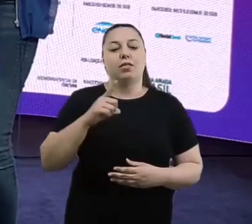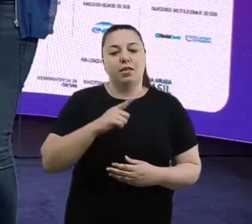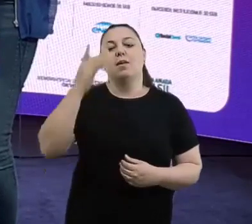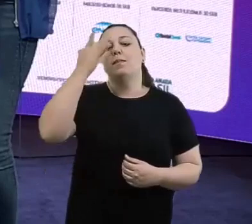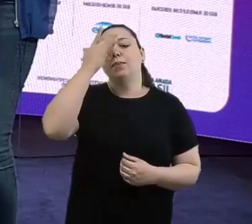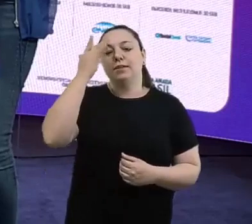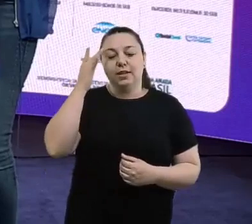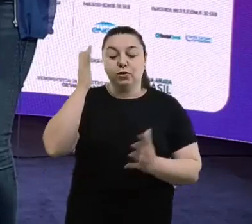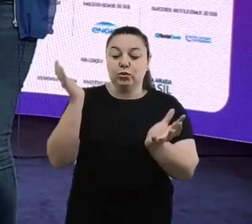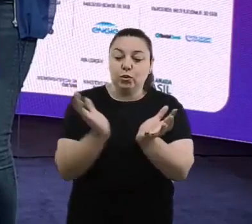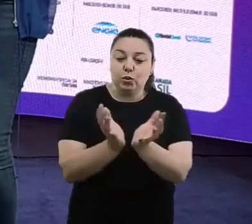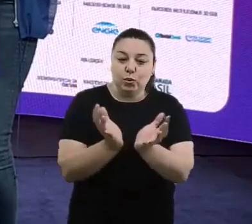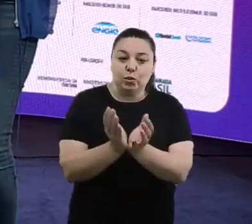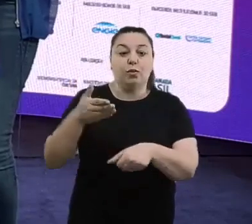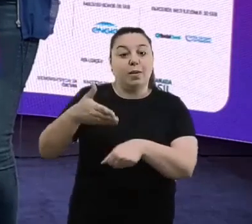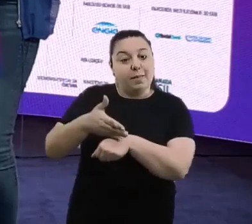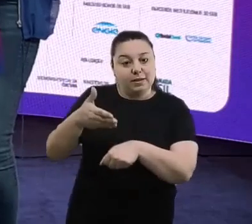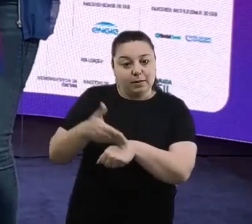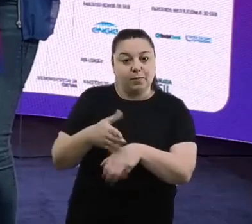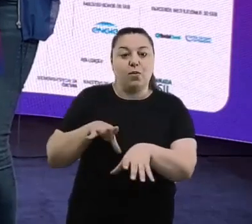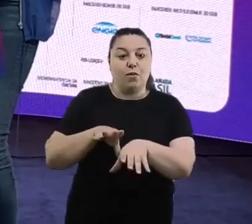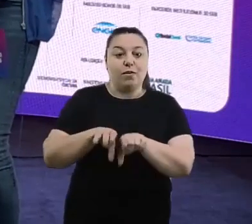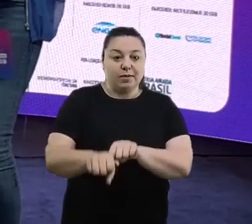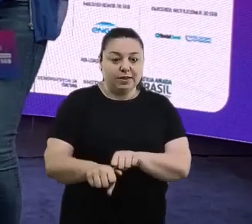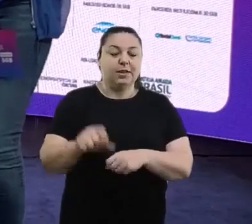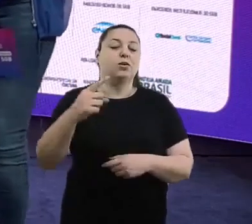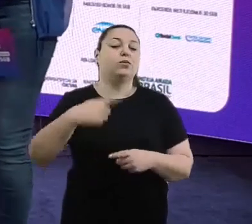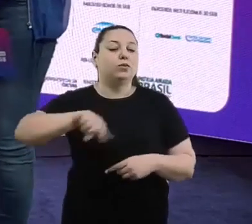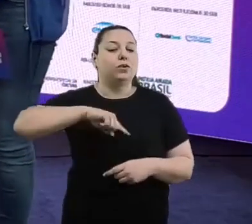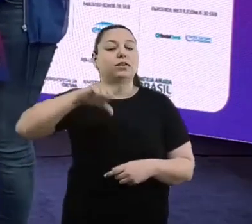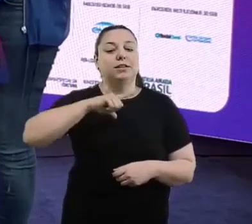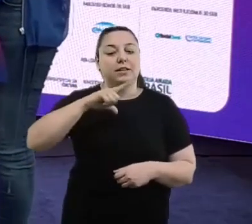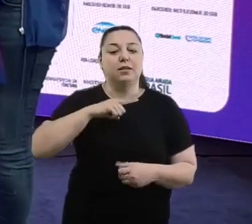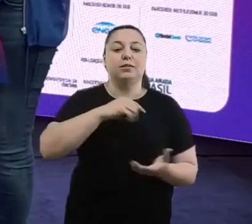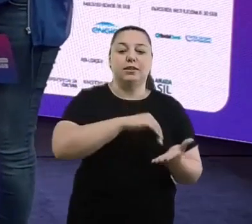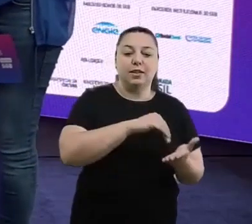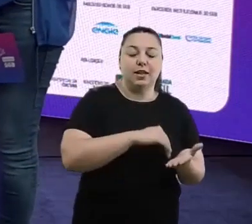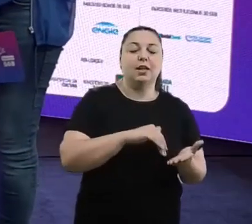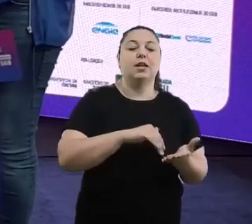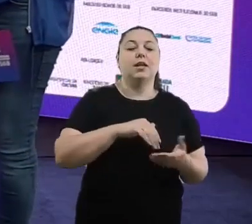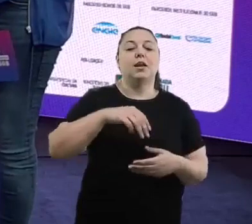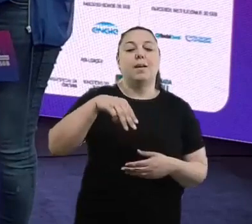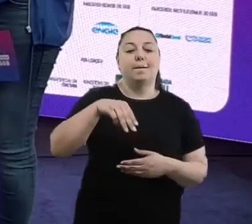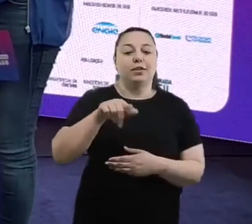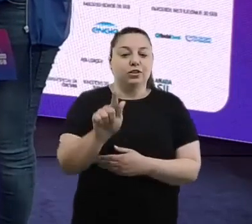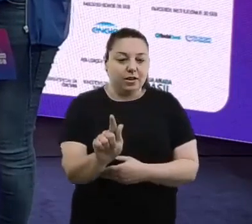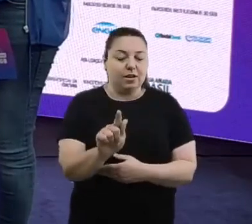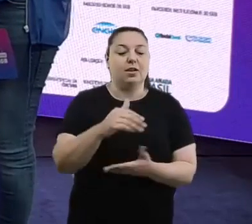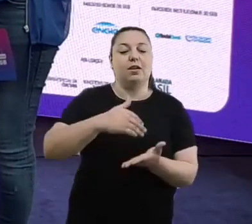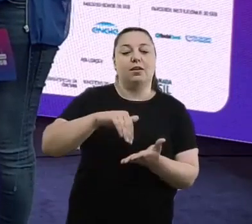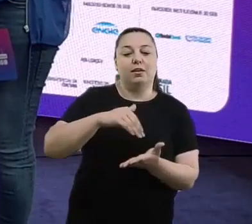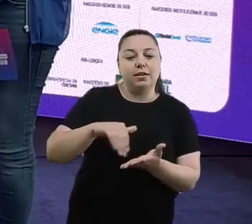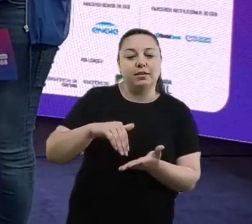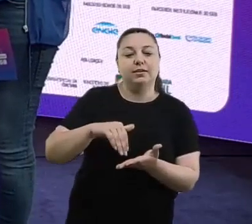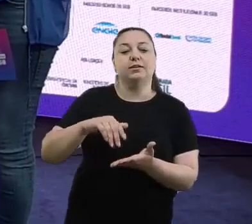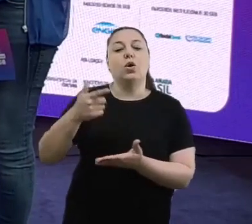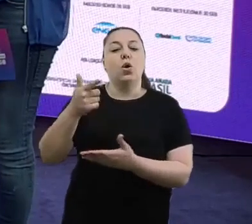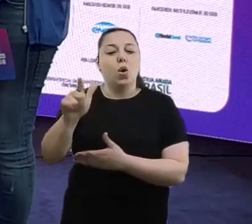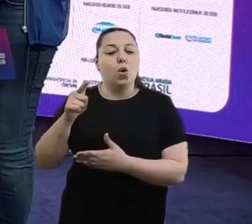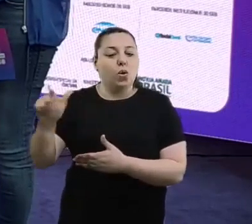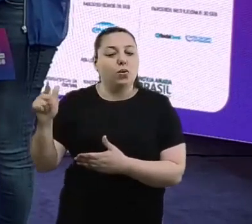de Saúde de Minas Gerais, a Secretaria de Saúde de Pernambuco, a CEPLAG, que é a Secretaria de Planejamento e Gestão do Rio de